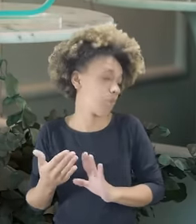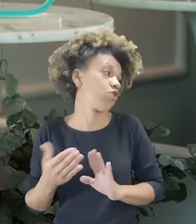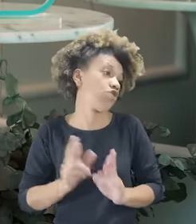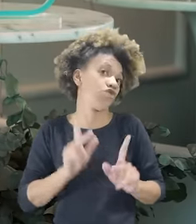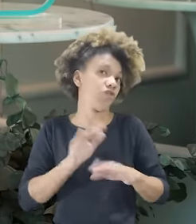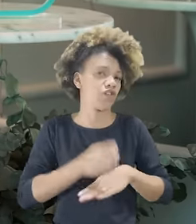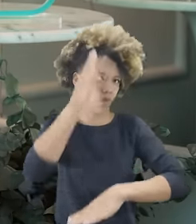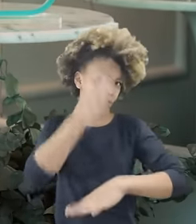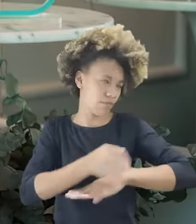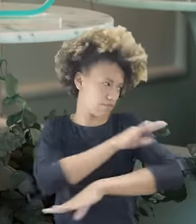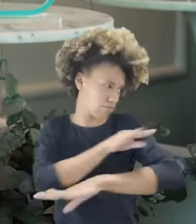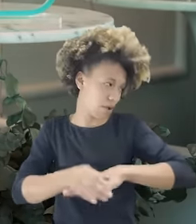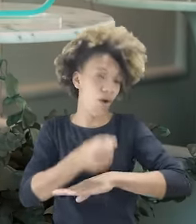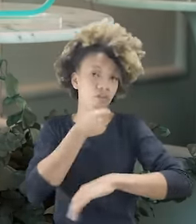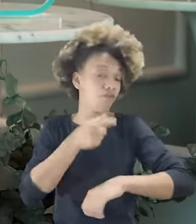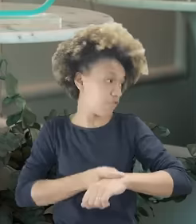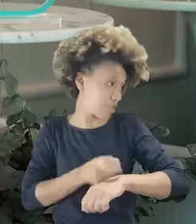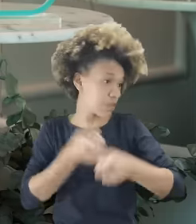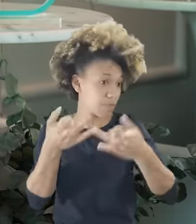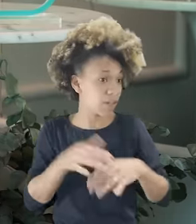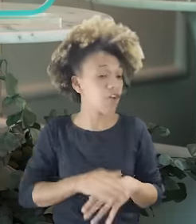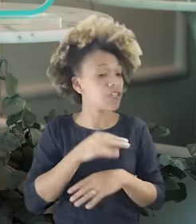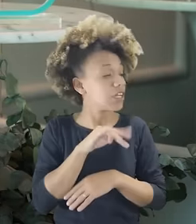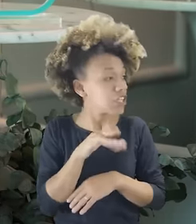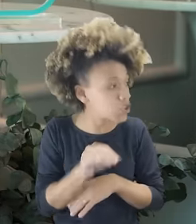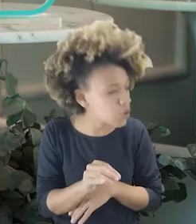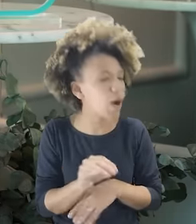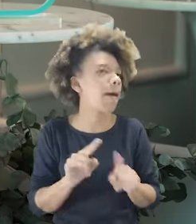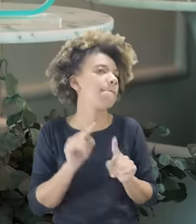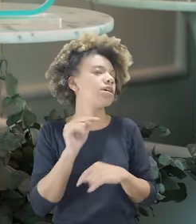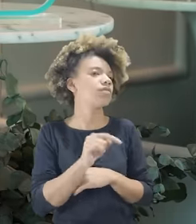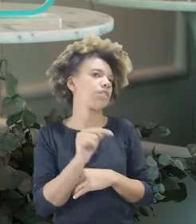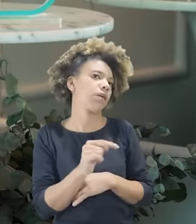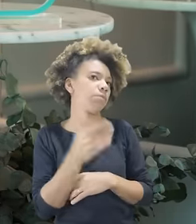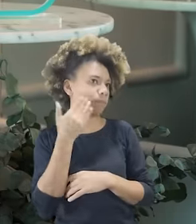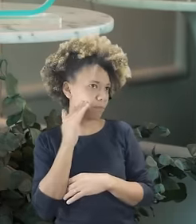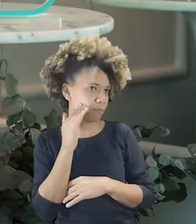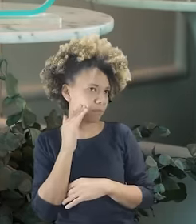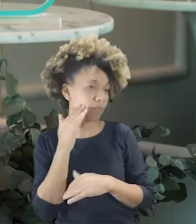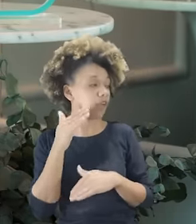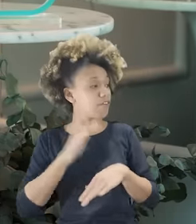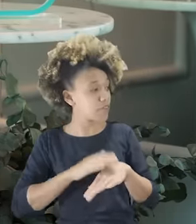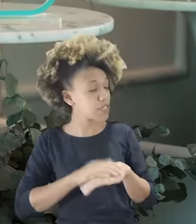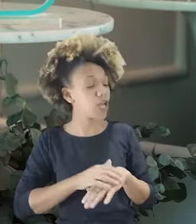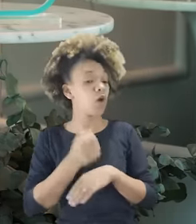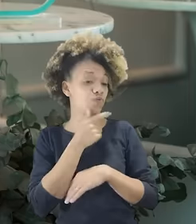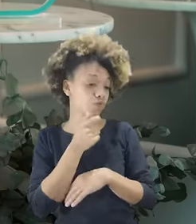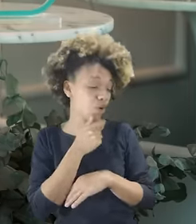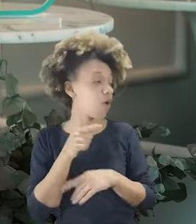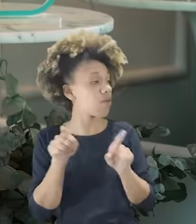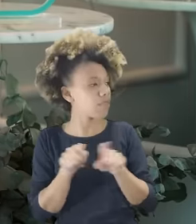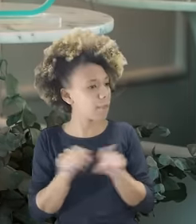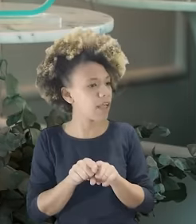uma era horizontal não tão vertical que tipo Faustão falava pra todo mundo você é inchado e você era um cara pelo que eu entendo que você fazia seu